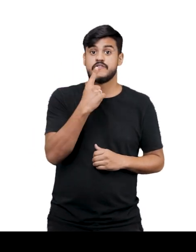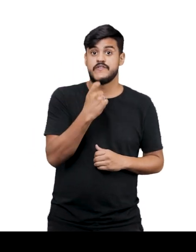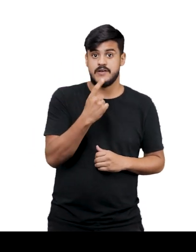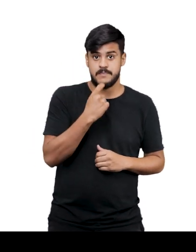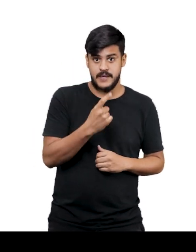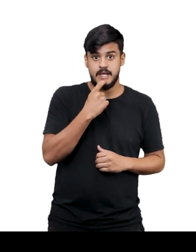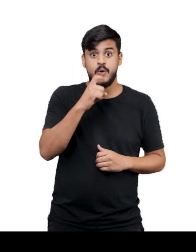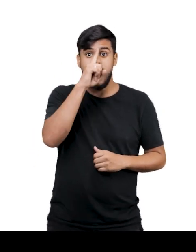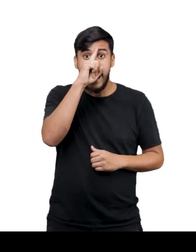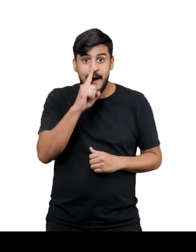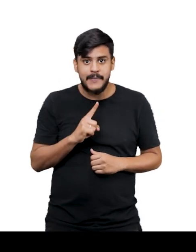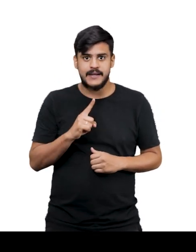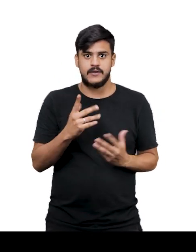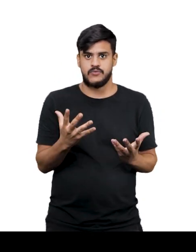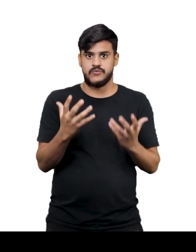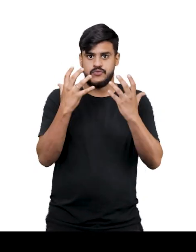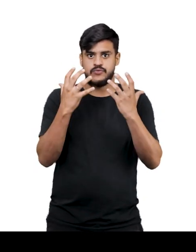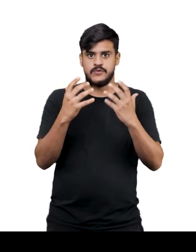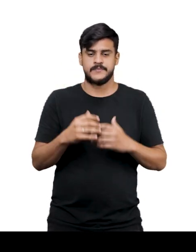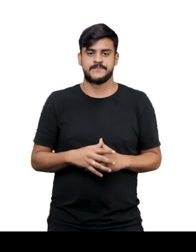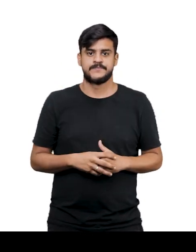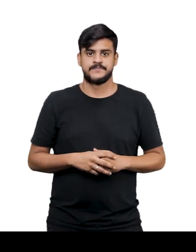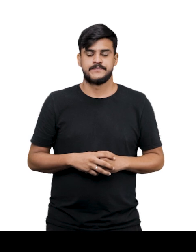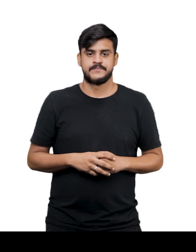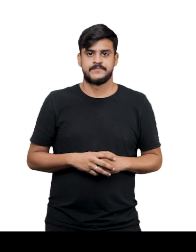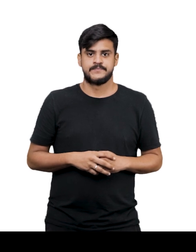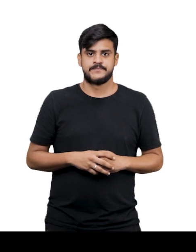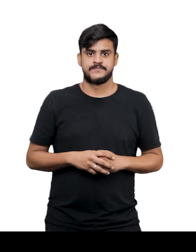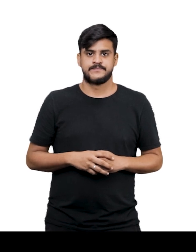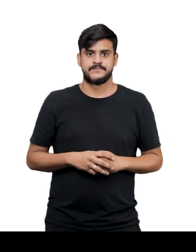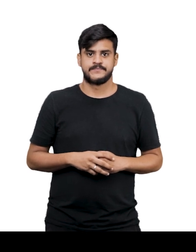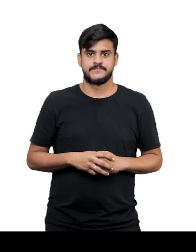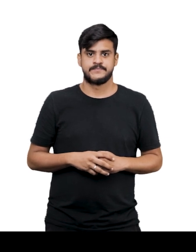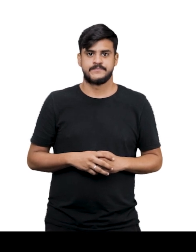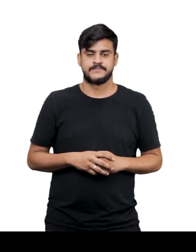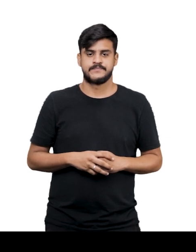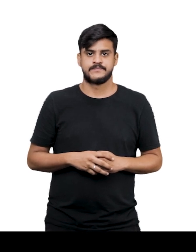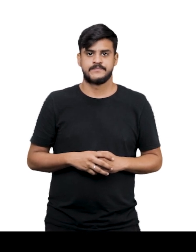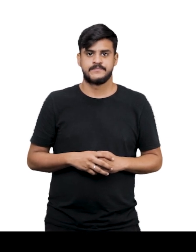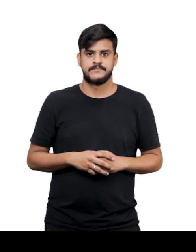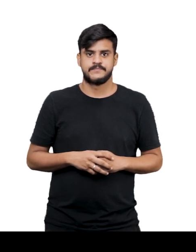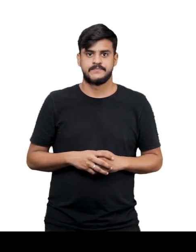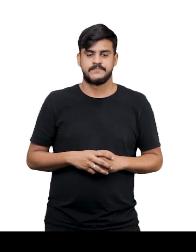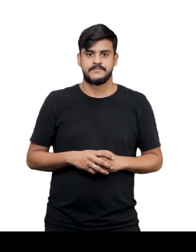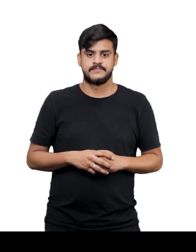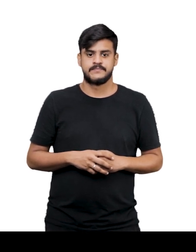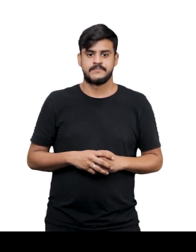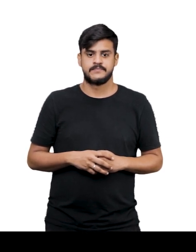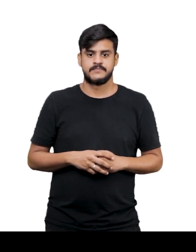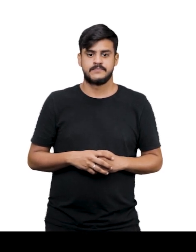estruturas, especialmente os vermelhos e amarelos intensos.